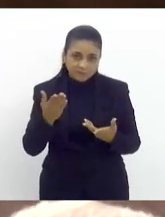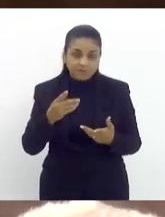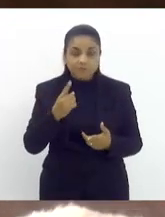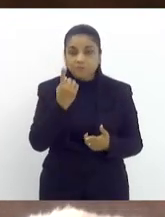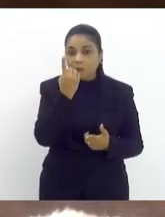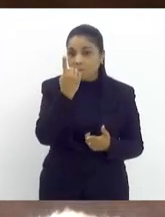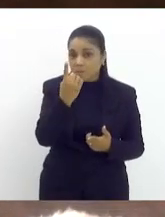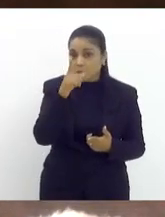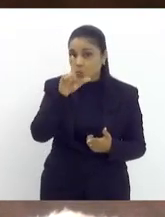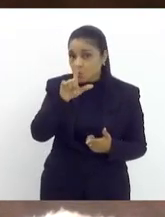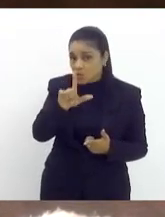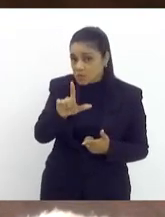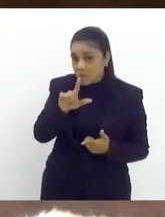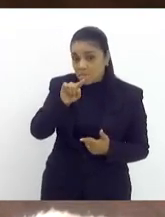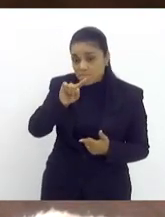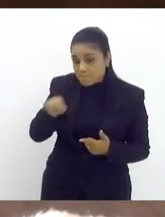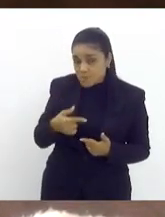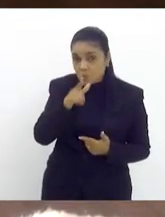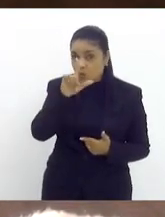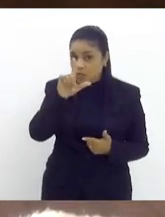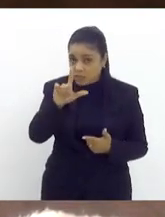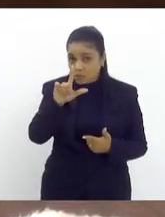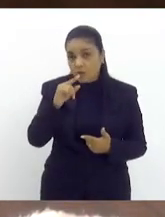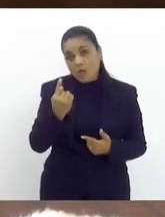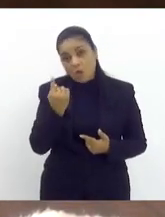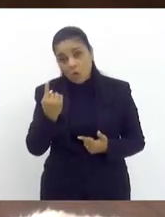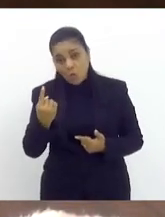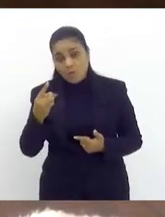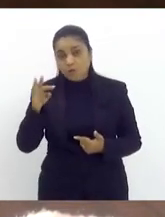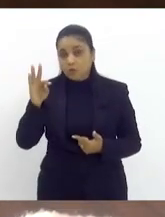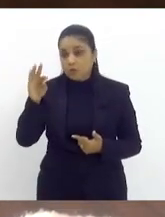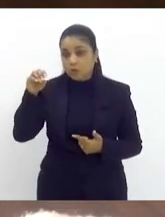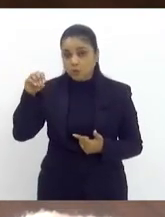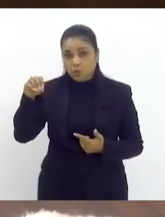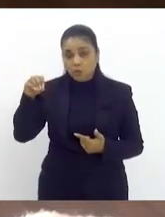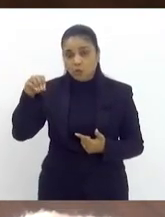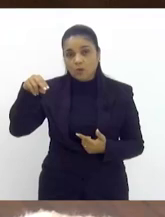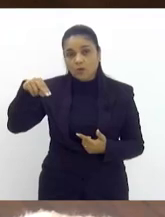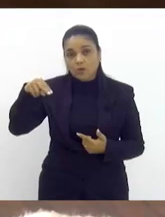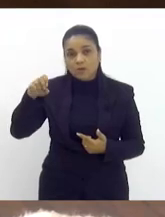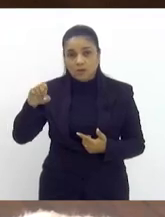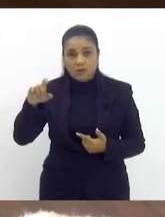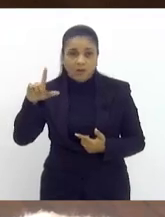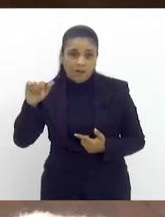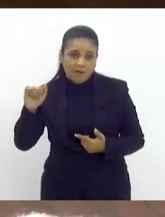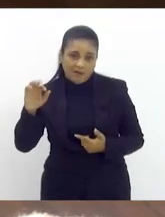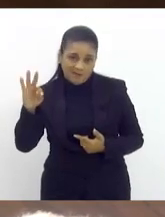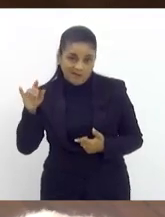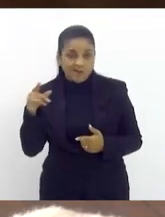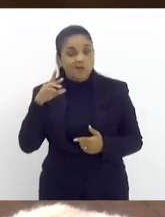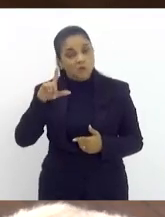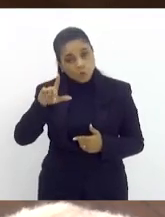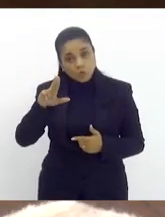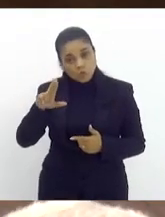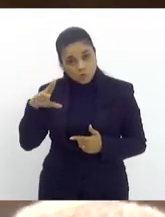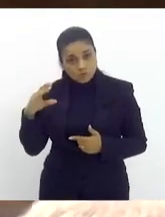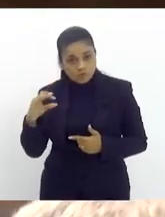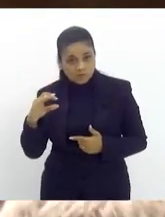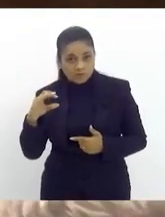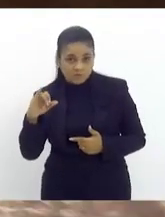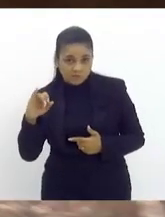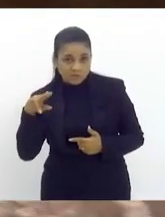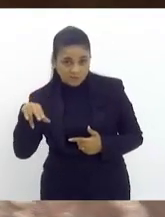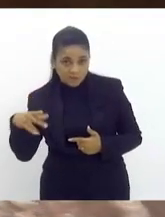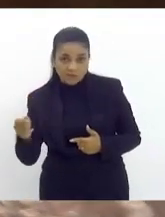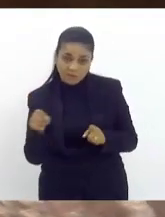1.000 litros tem 1 tonelada. A docinha também sabe fazer conta. Todos sabem fazer conta. Então, quando a gente quer fazer com que